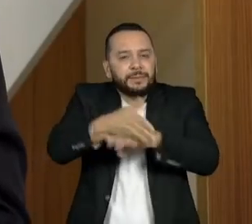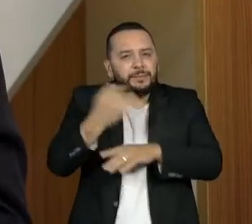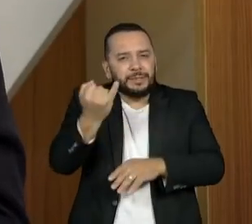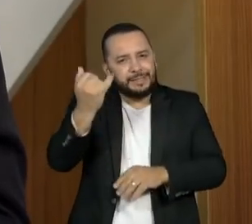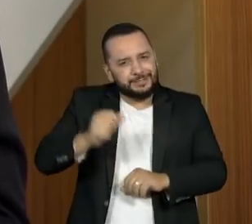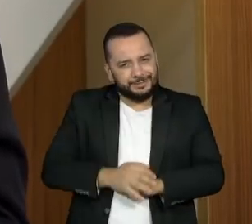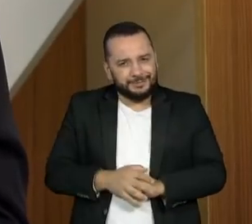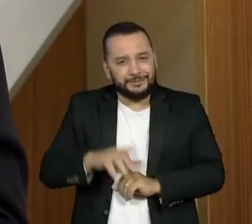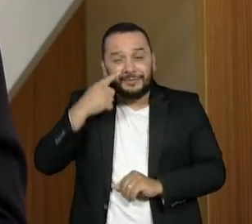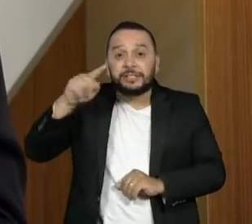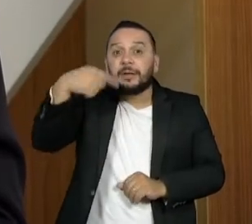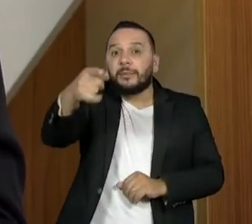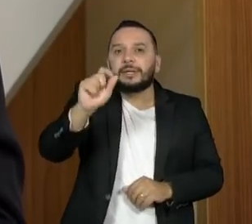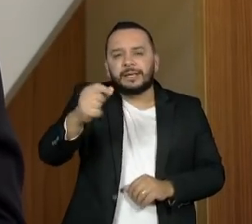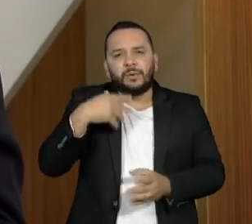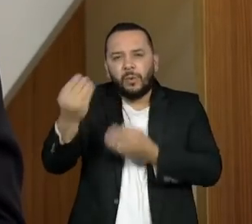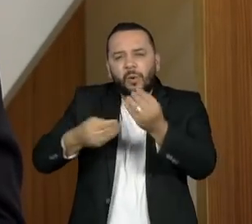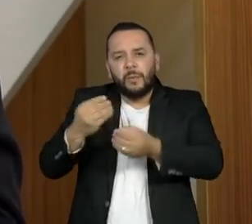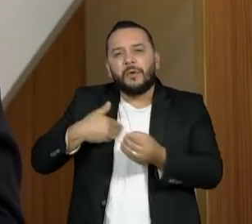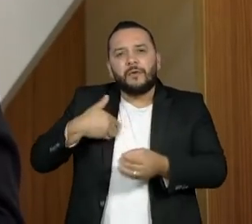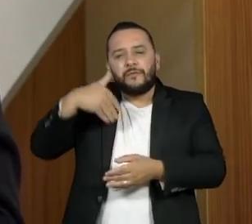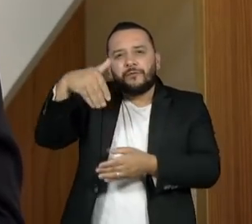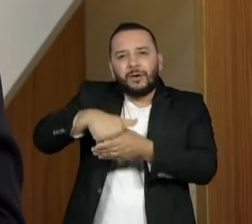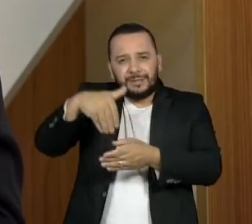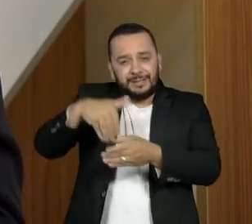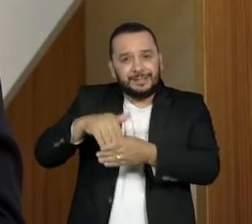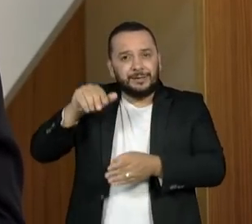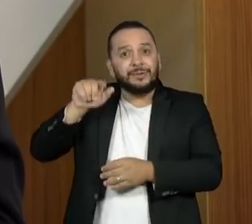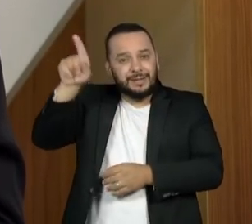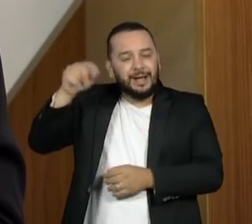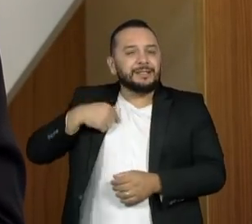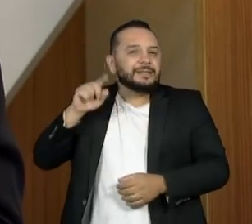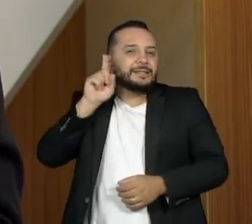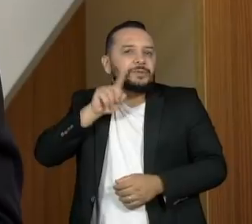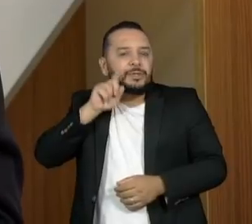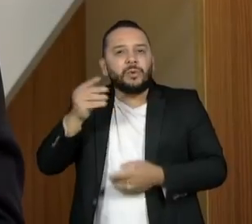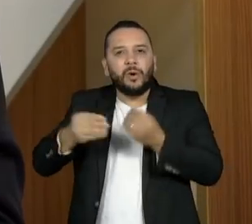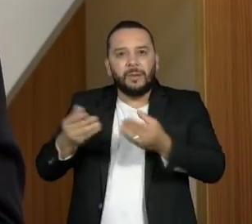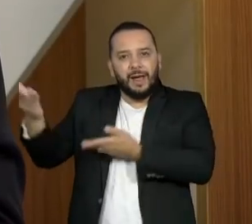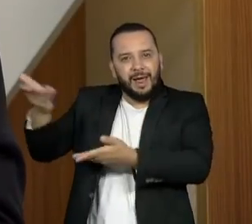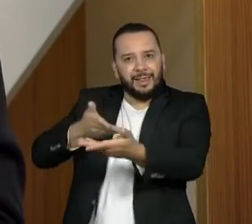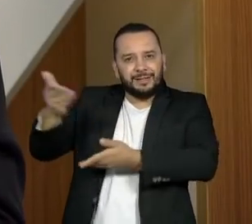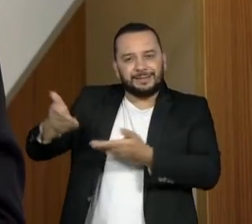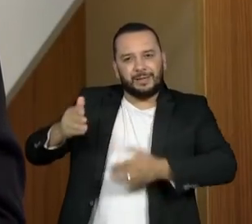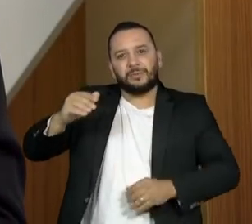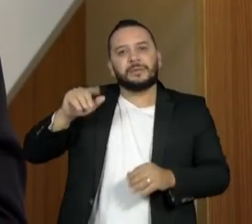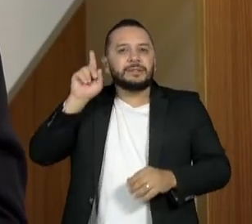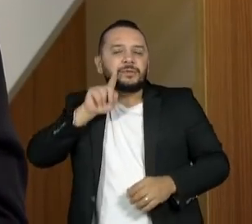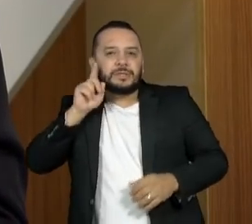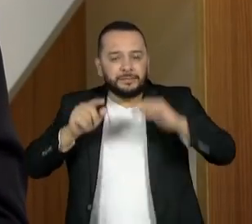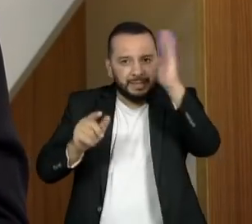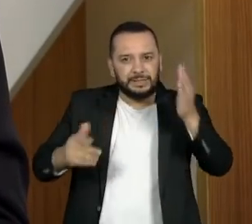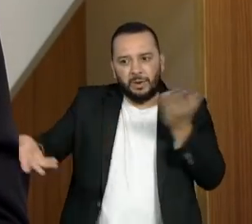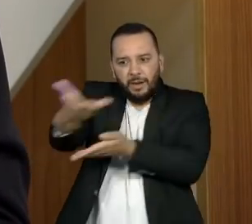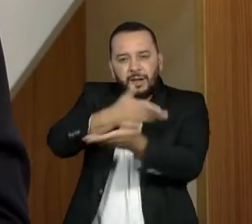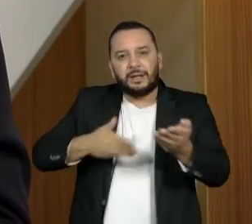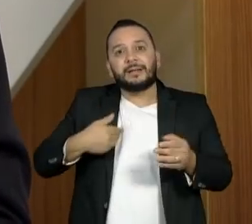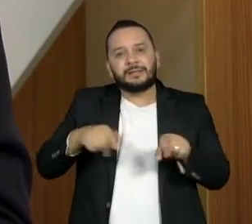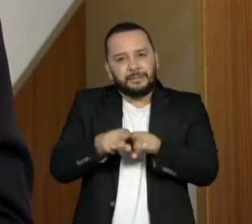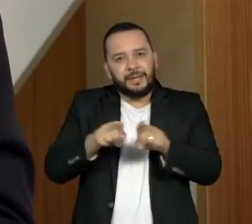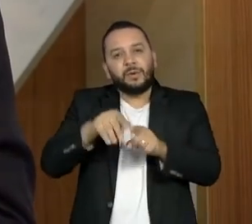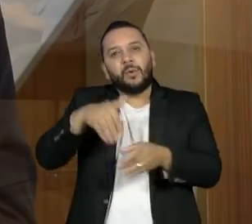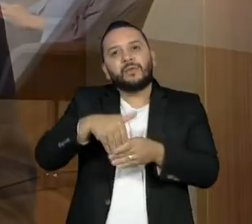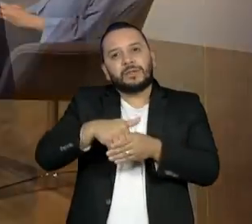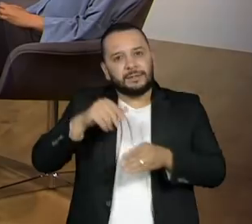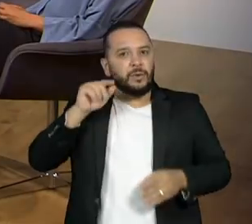o peso da eleição americana nas relações comerciais entre Brasil e Estados Unidos e os reflexos da votação no governo Bolsonaro. Até